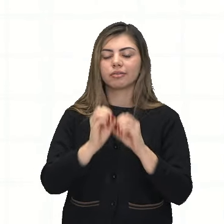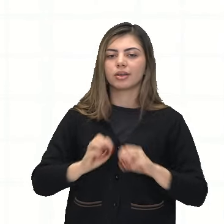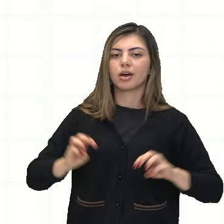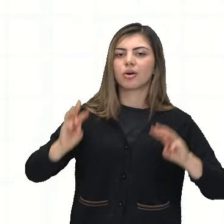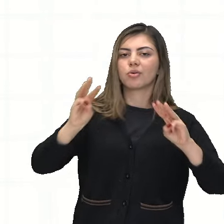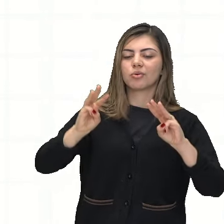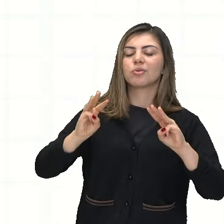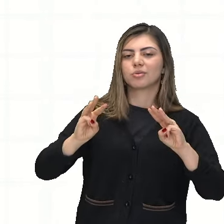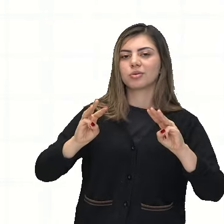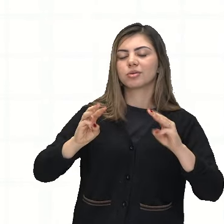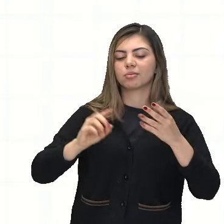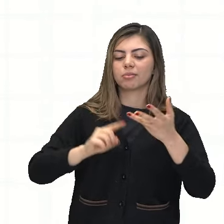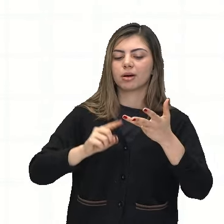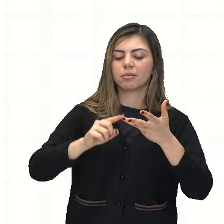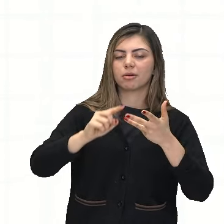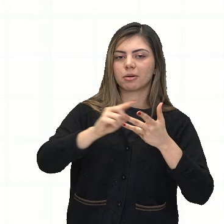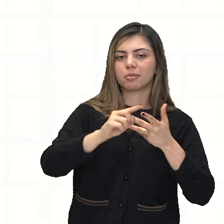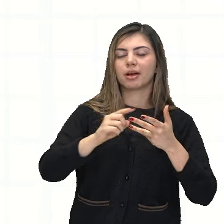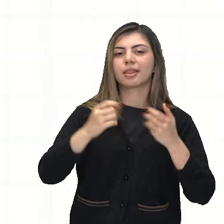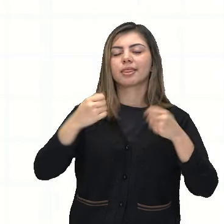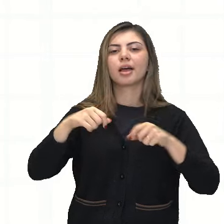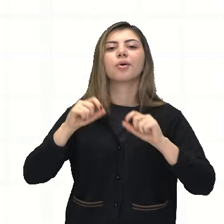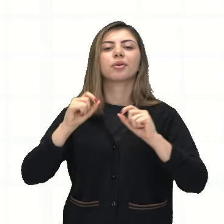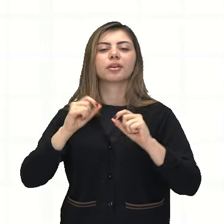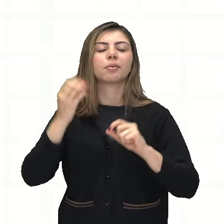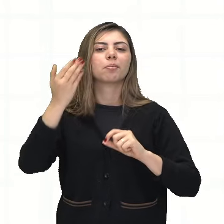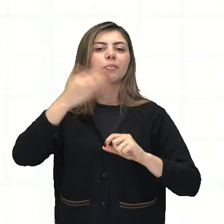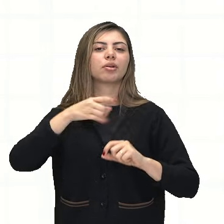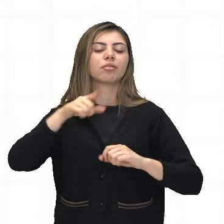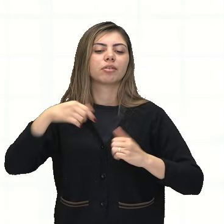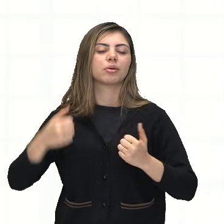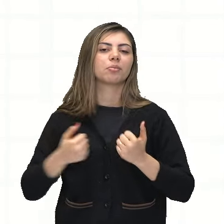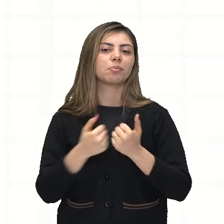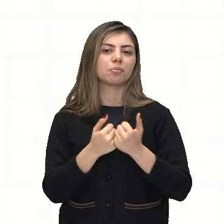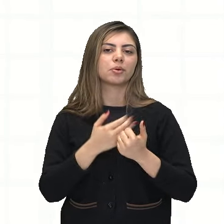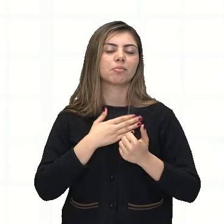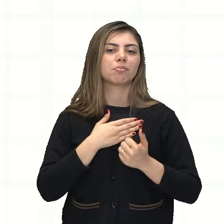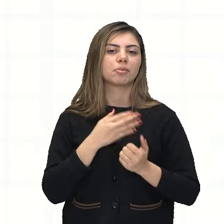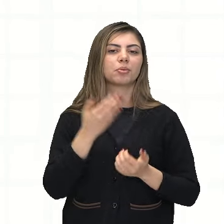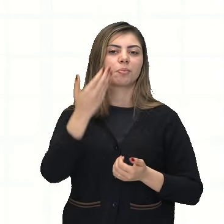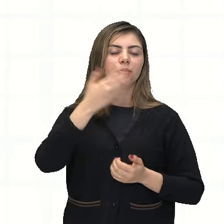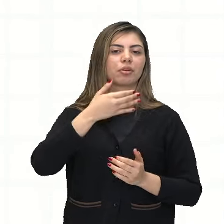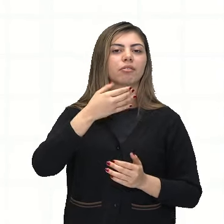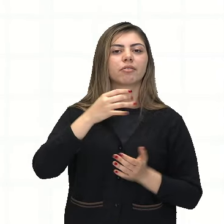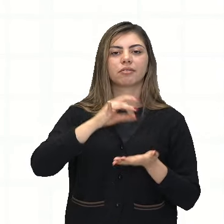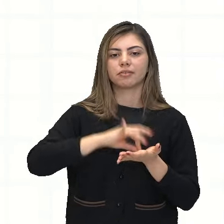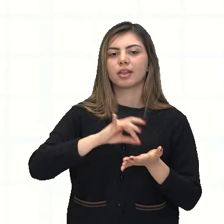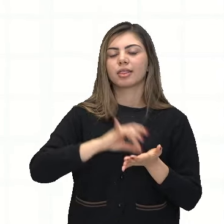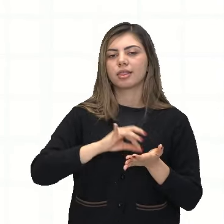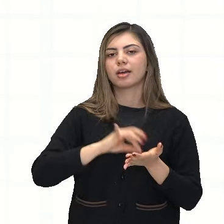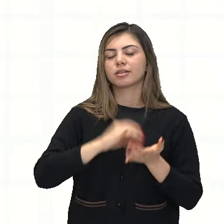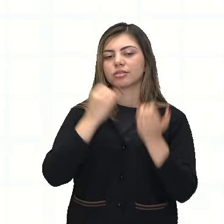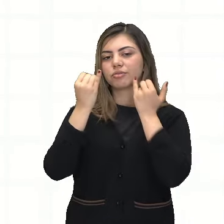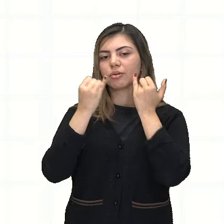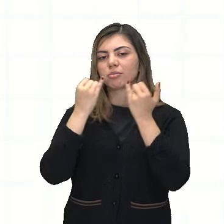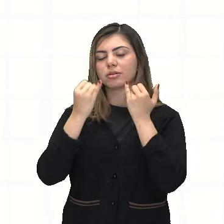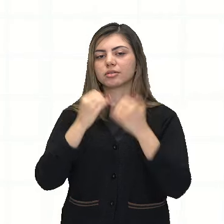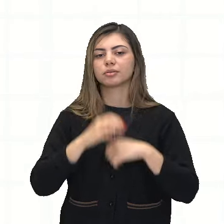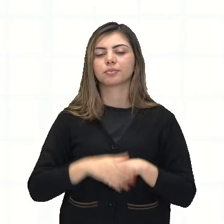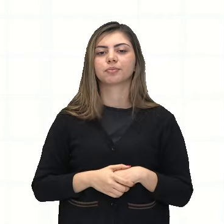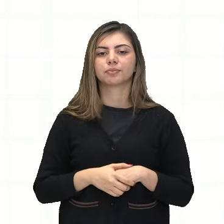ONU já trabalhou para validar para dar credibilidade ao que eu estou eh desenvolvendo aqui eh